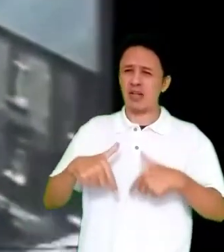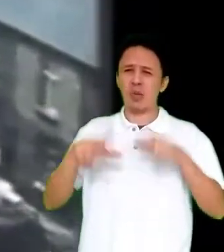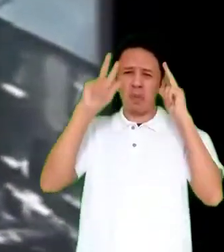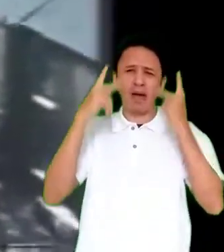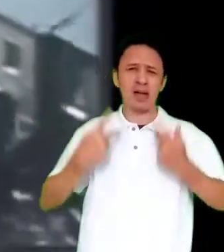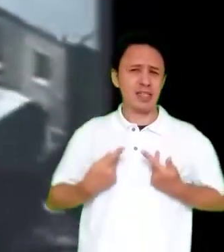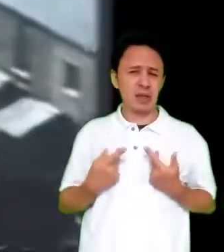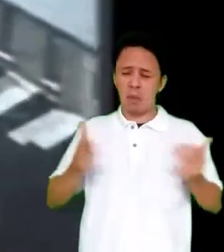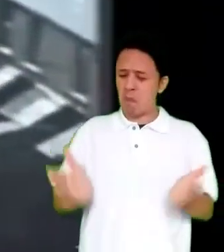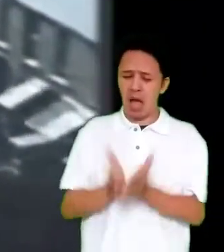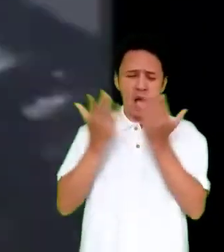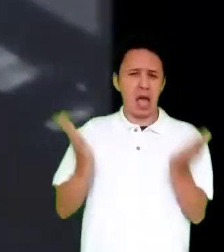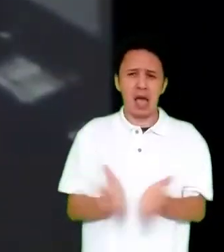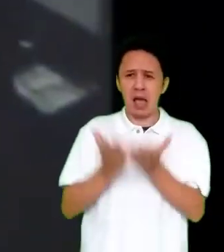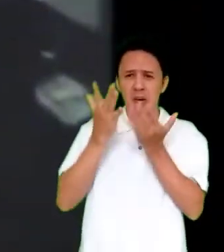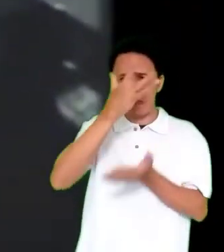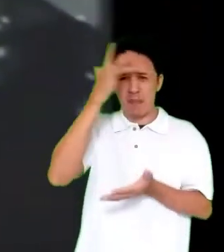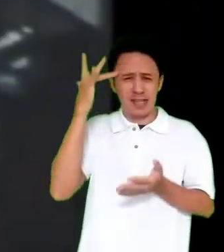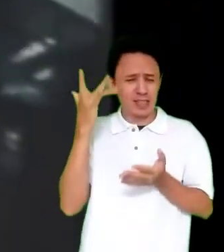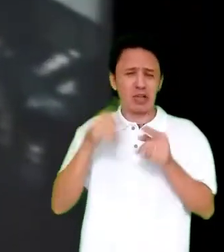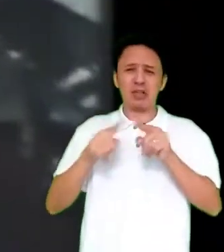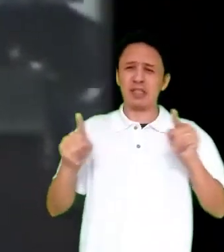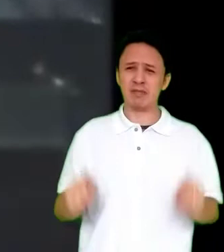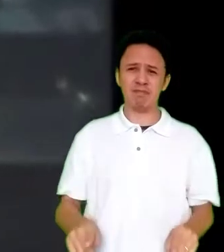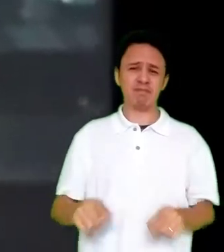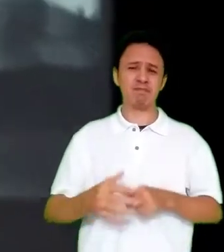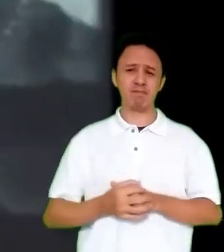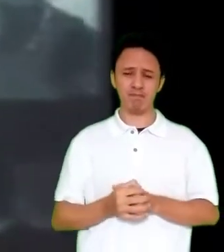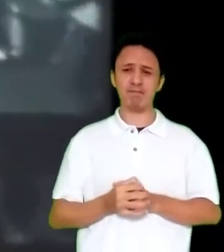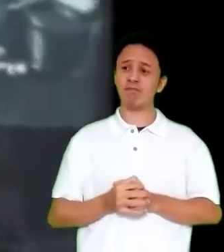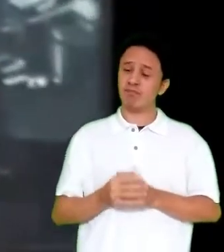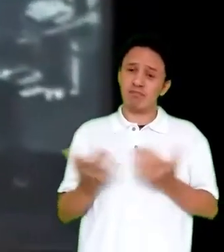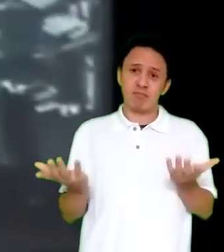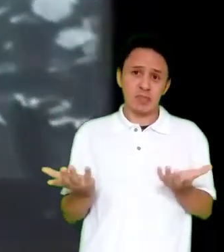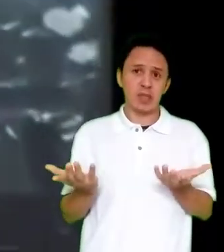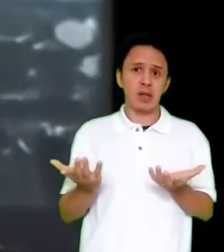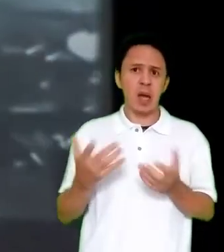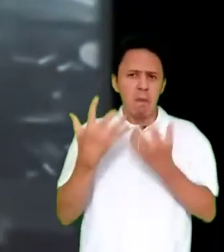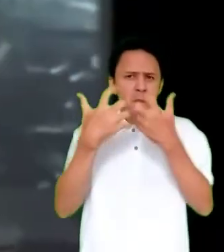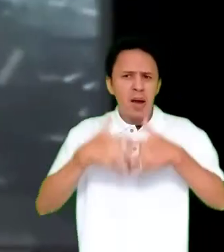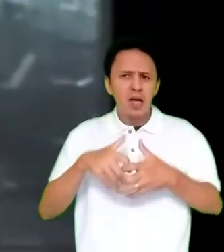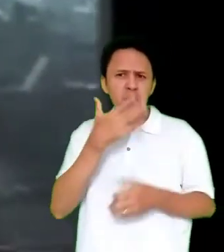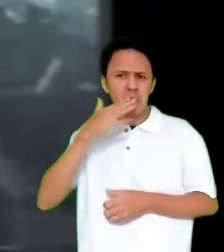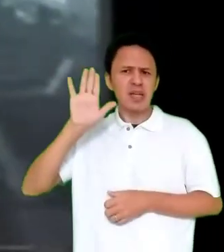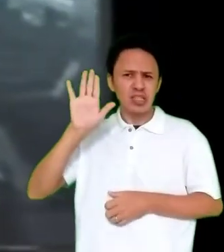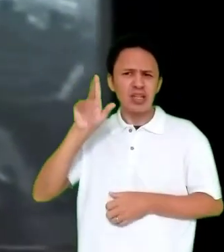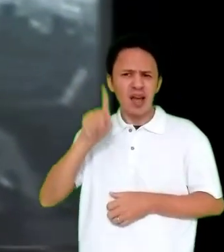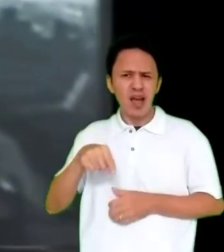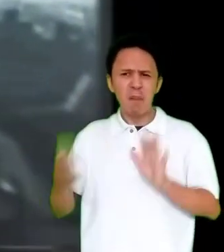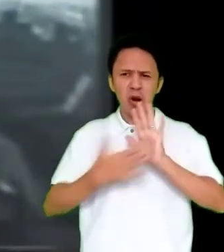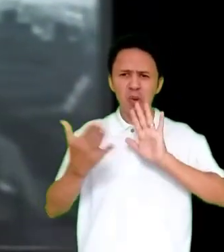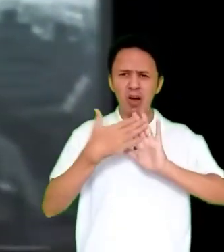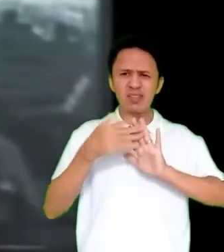em moradias subhumanas e na imensa miséria do proletariado. Era esta a civilização prometida pela